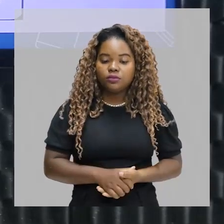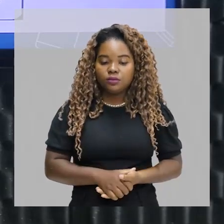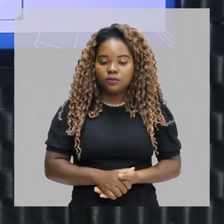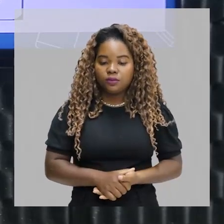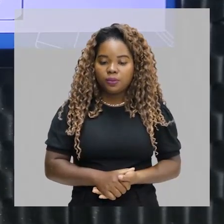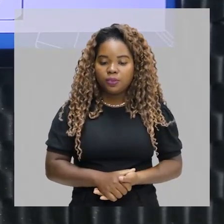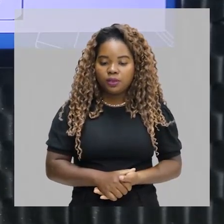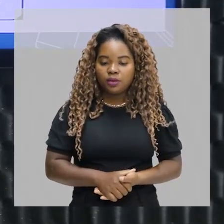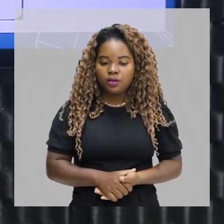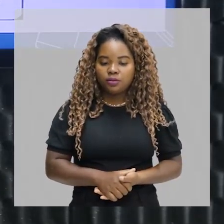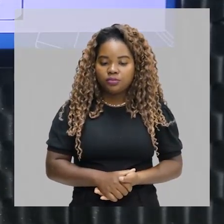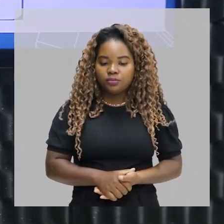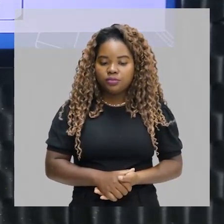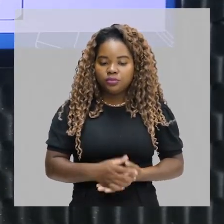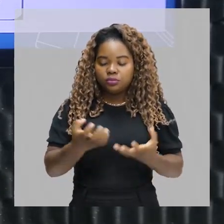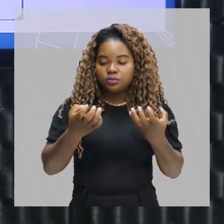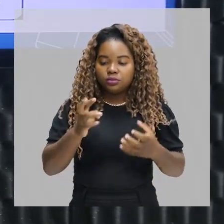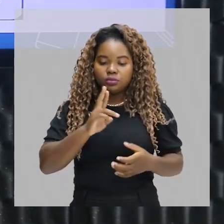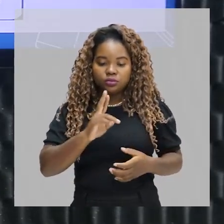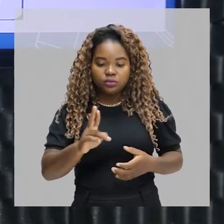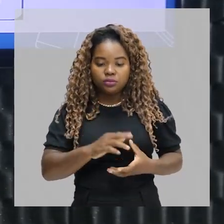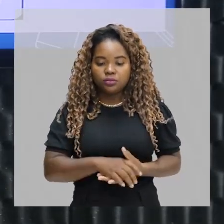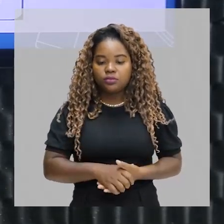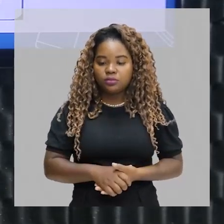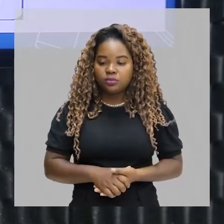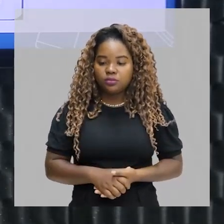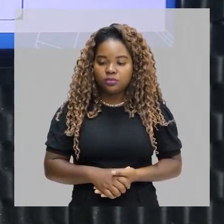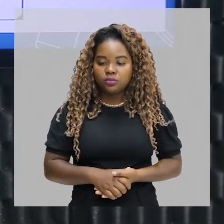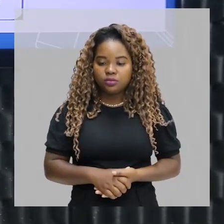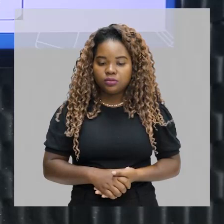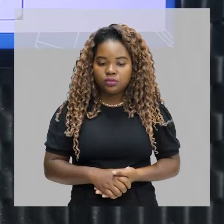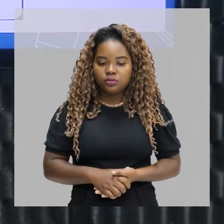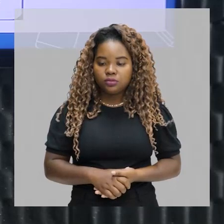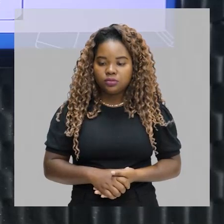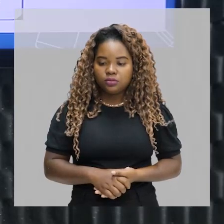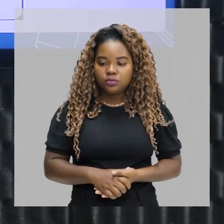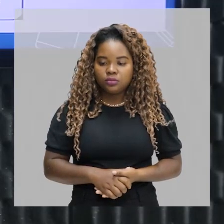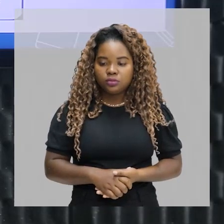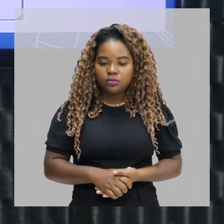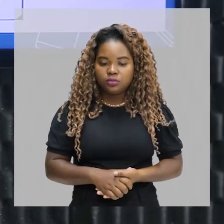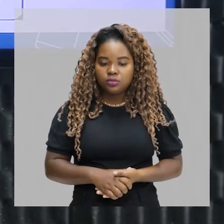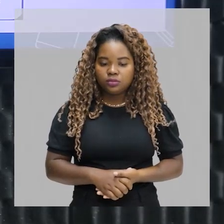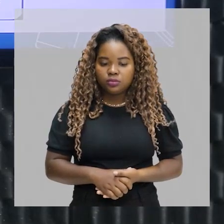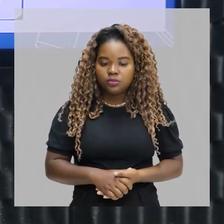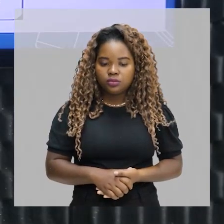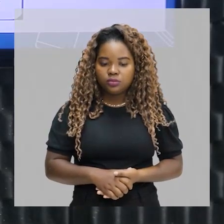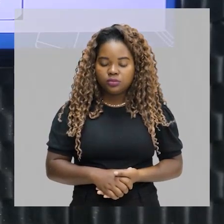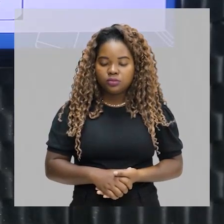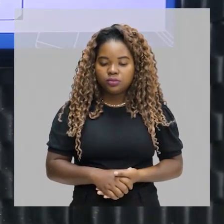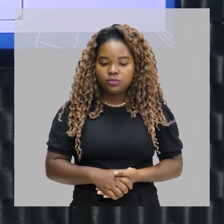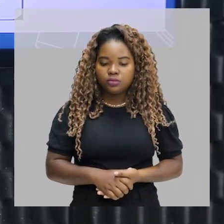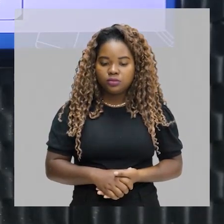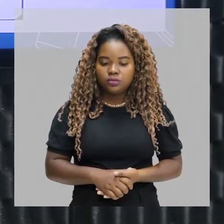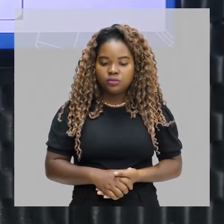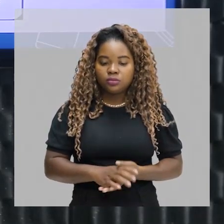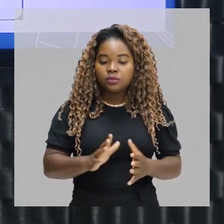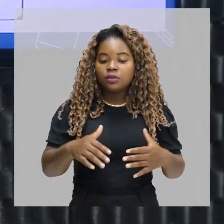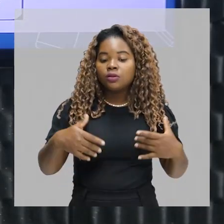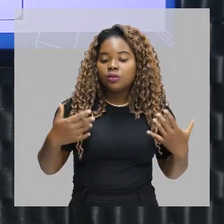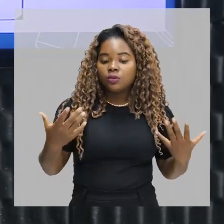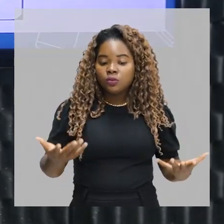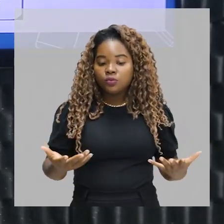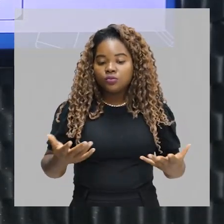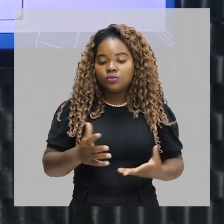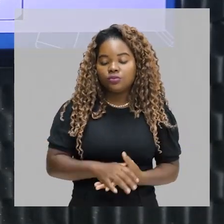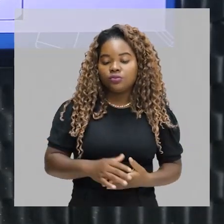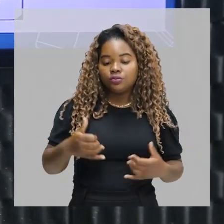momento. Toda vez que você quiser como resposta uma referência temporal. When is your birthday? Quando é o seu